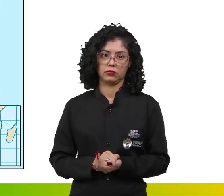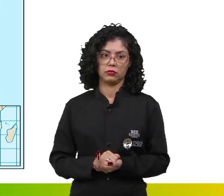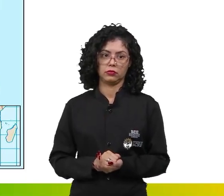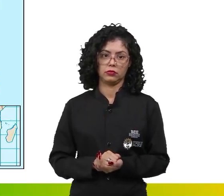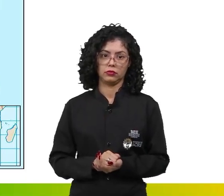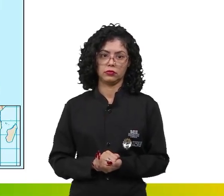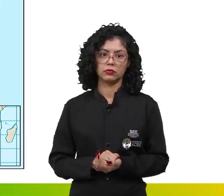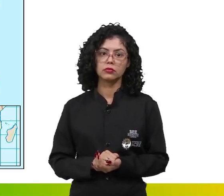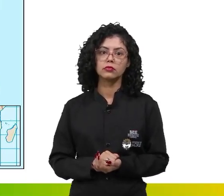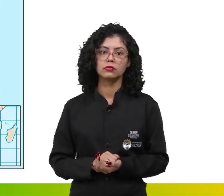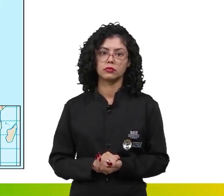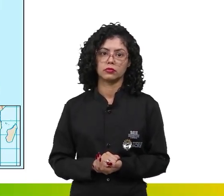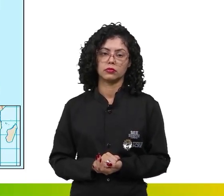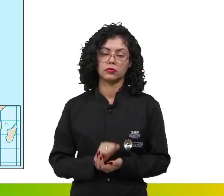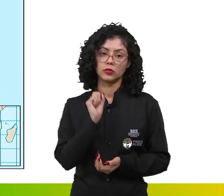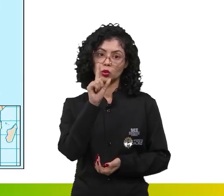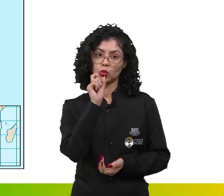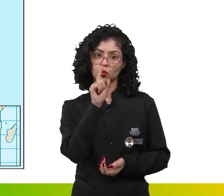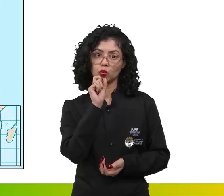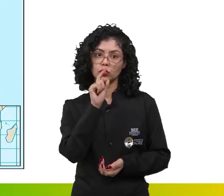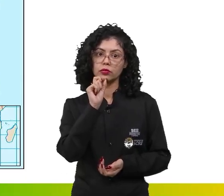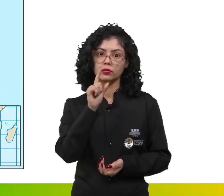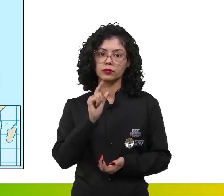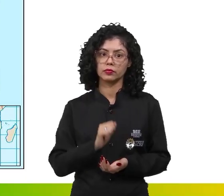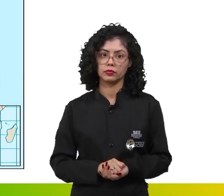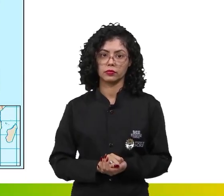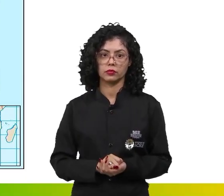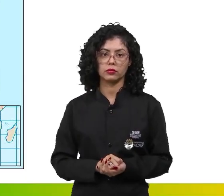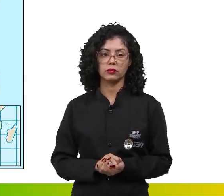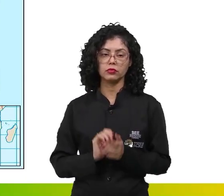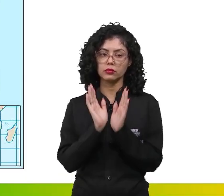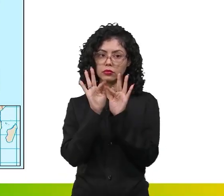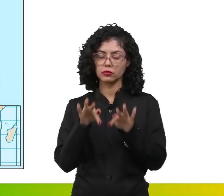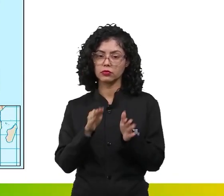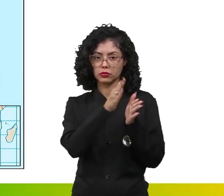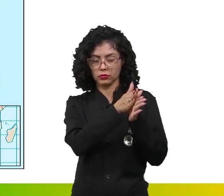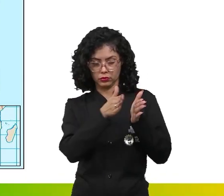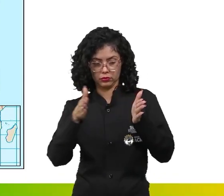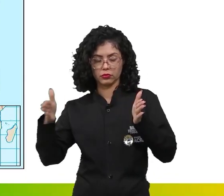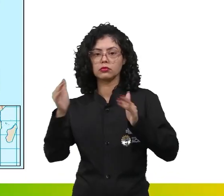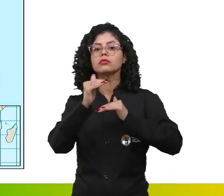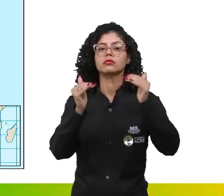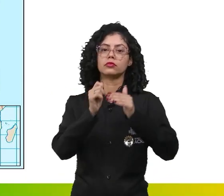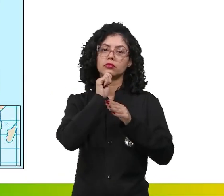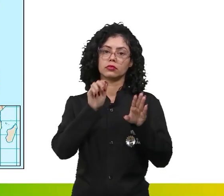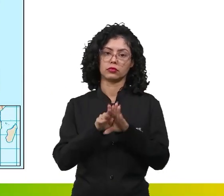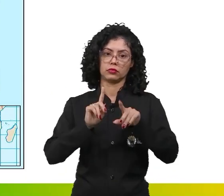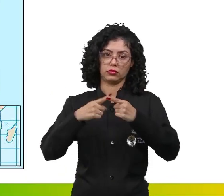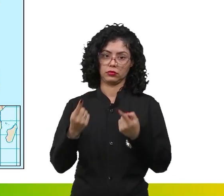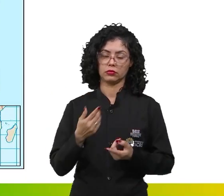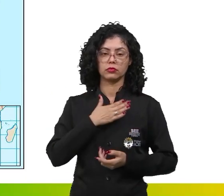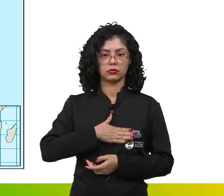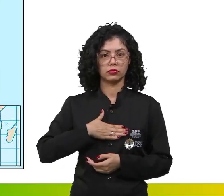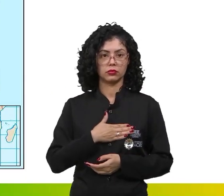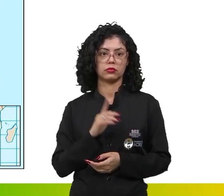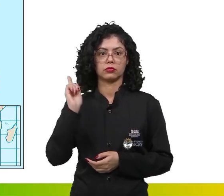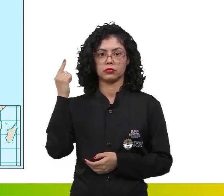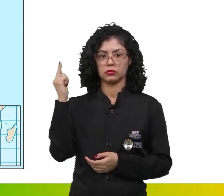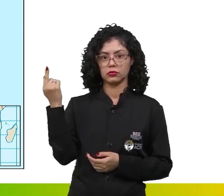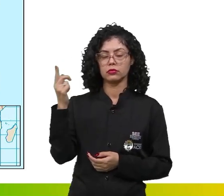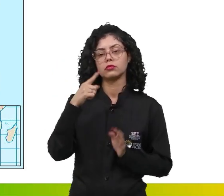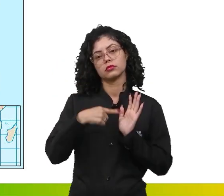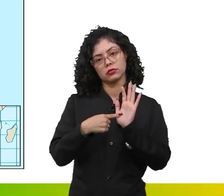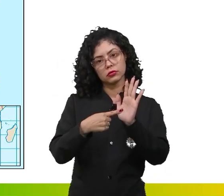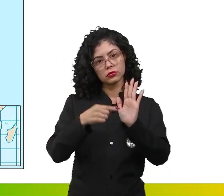essa região de azul mais claro. Enfim, eu não vou citar todos eles, mas eu gostaria de